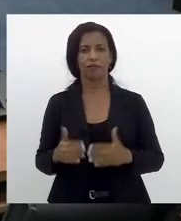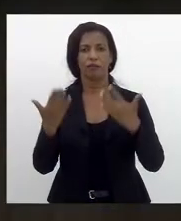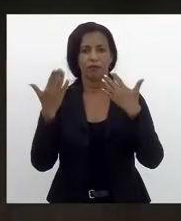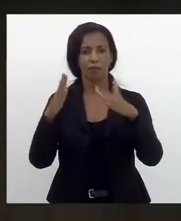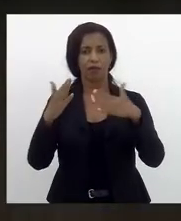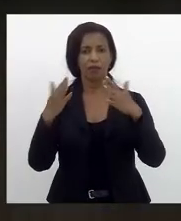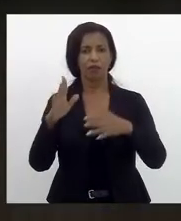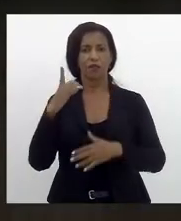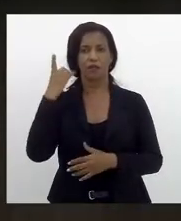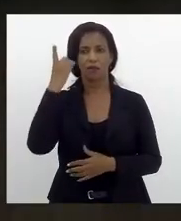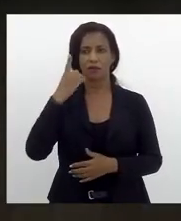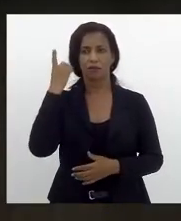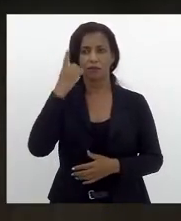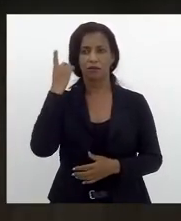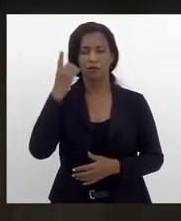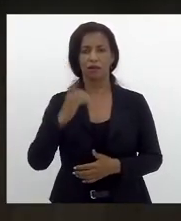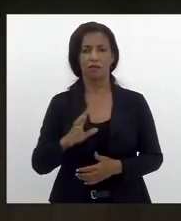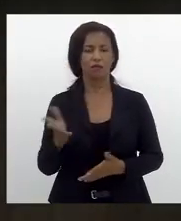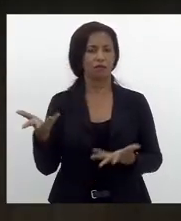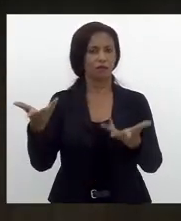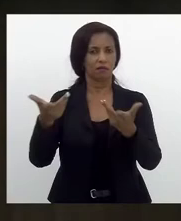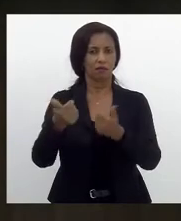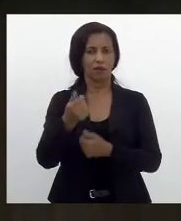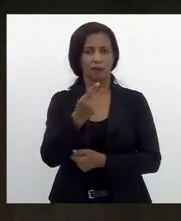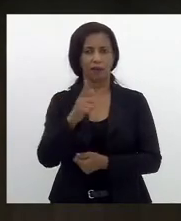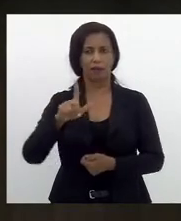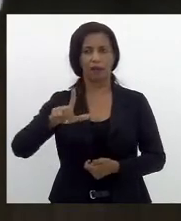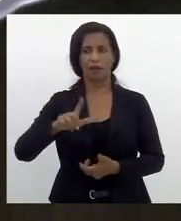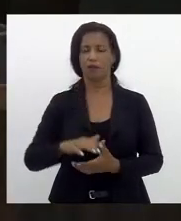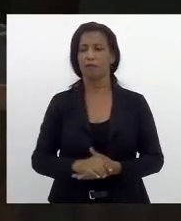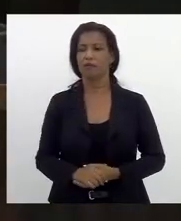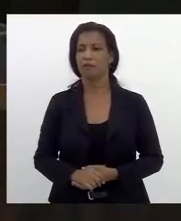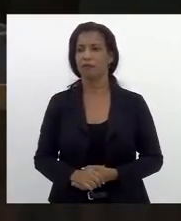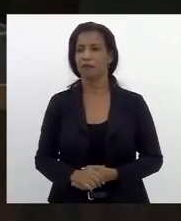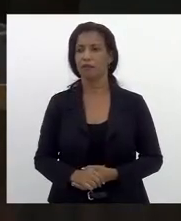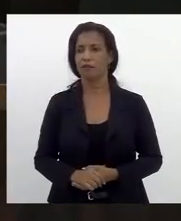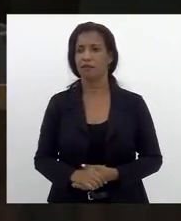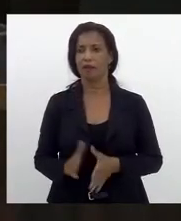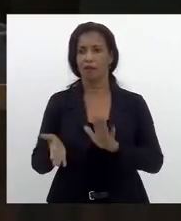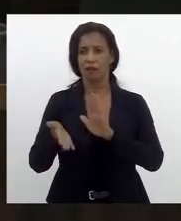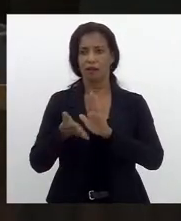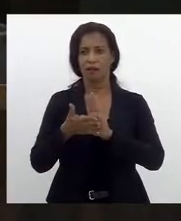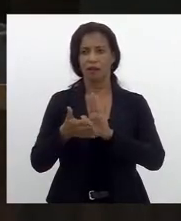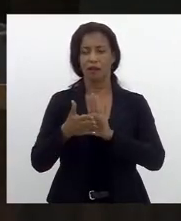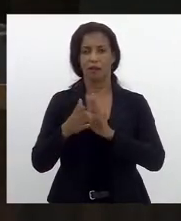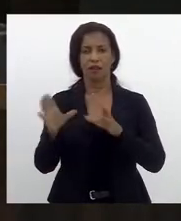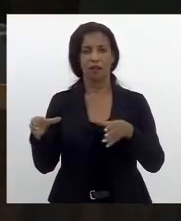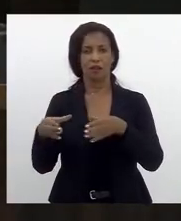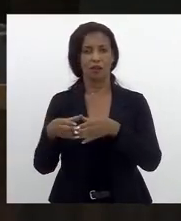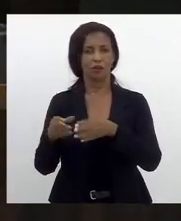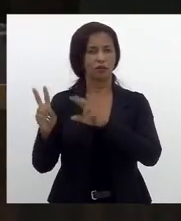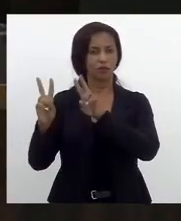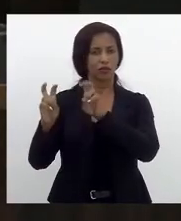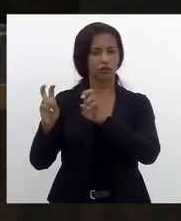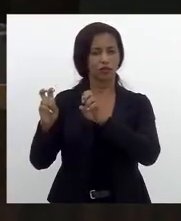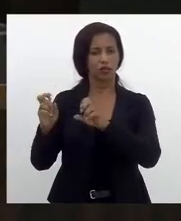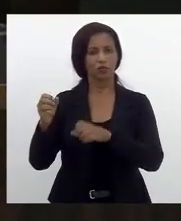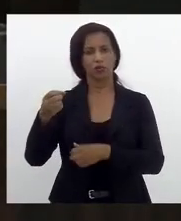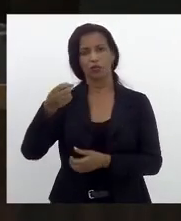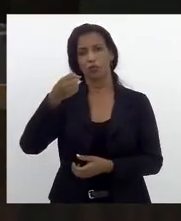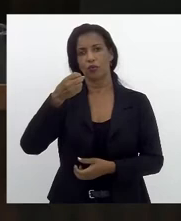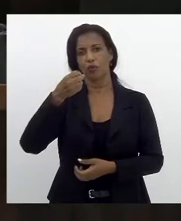Parabenizar o deputado pelo belíssimo projeto. Para emitir parecer pela Comissão de Assuntos